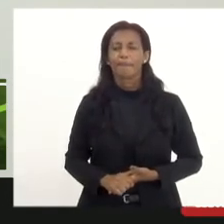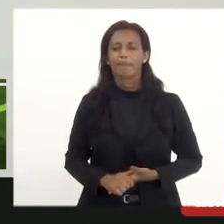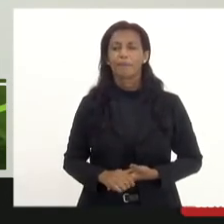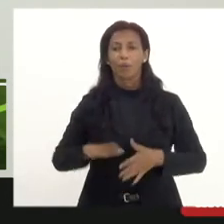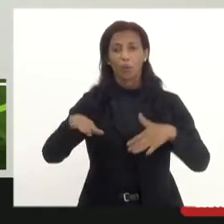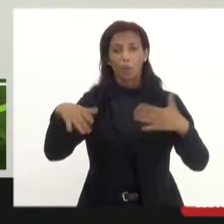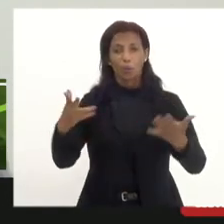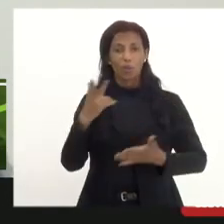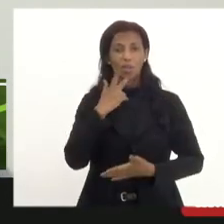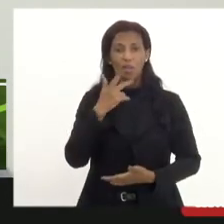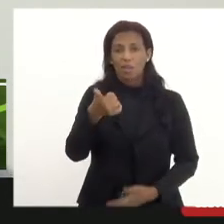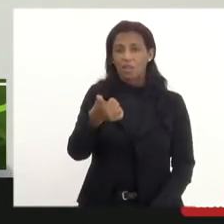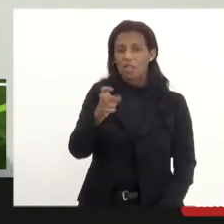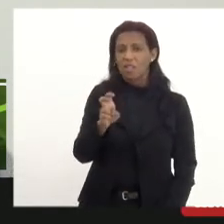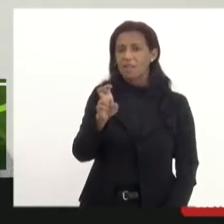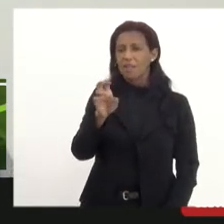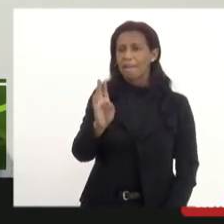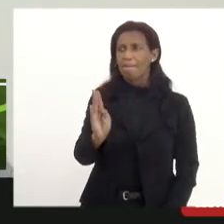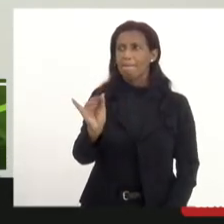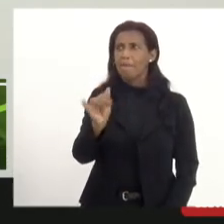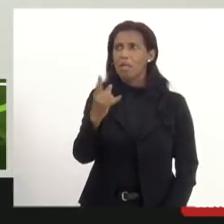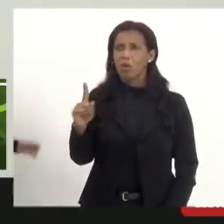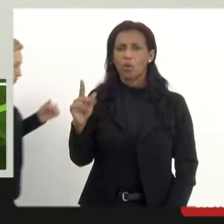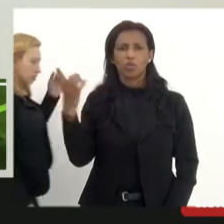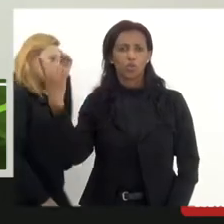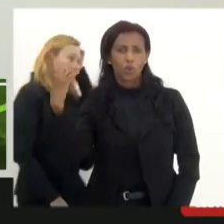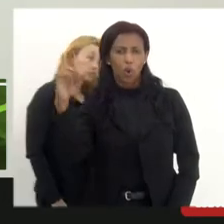quando eu falo 15 bilhões de dólares,